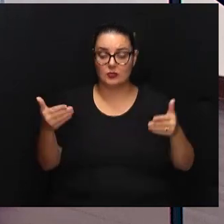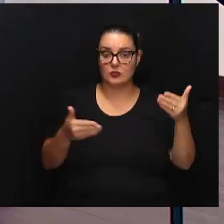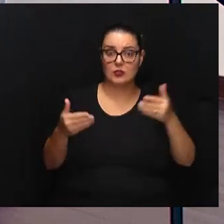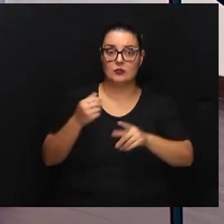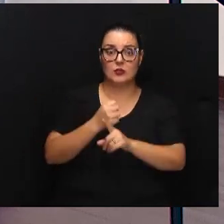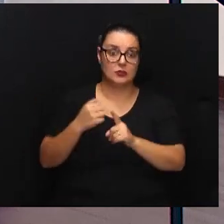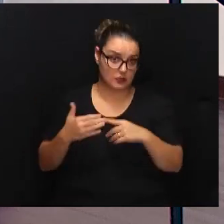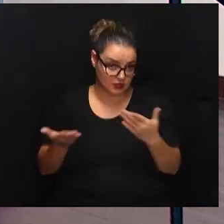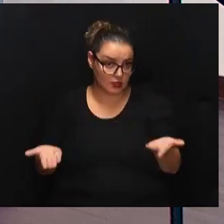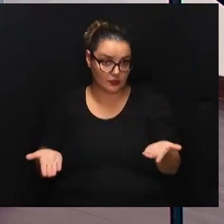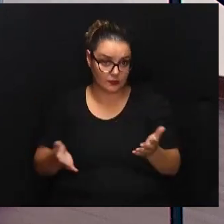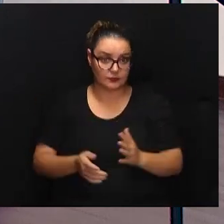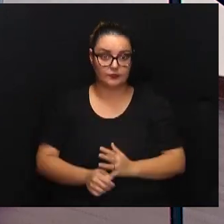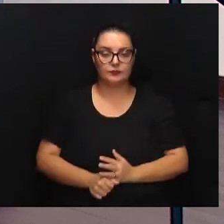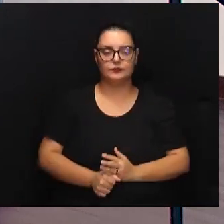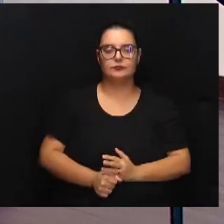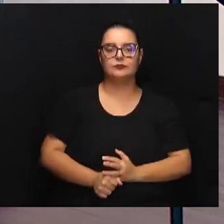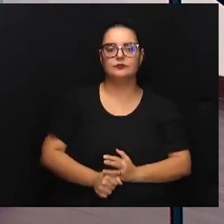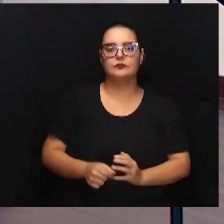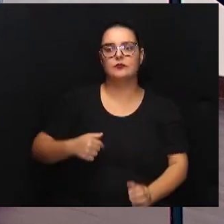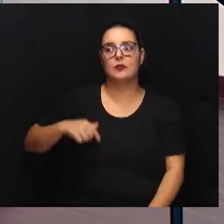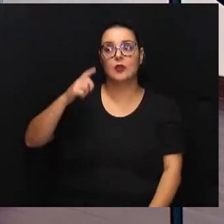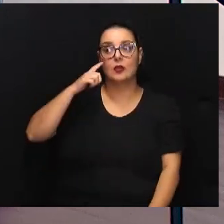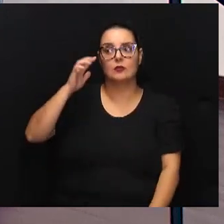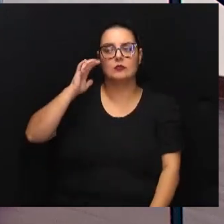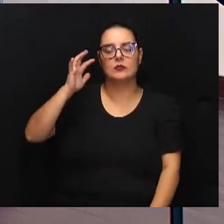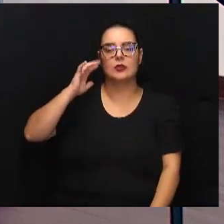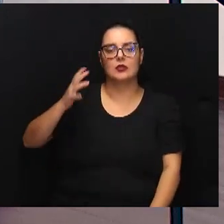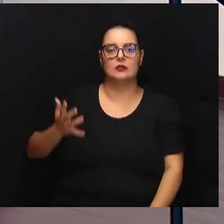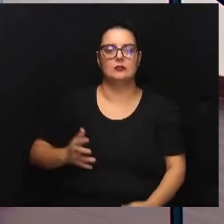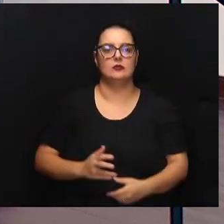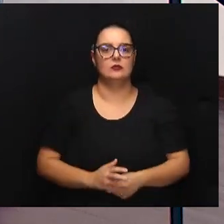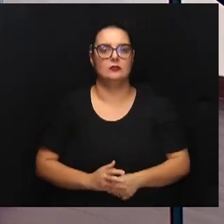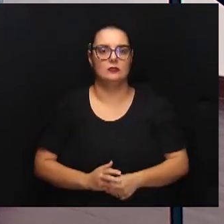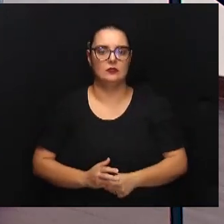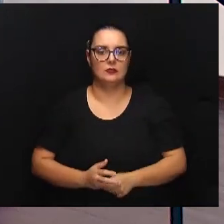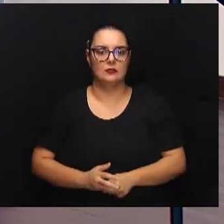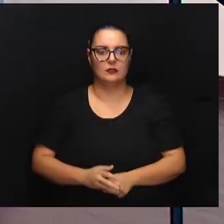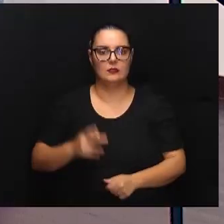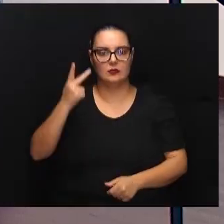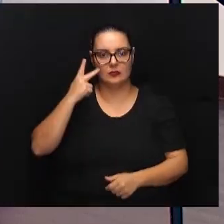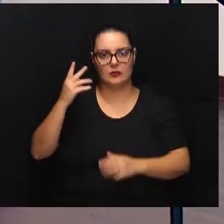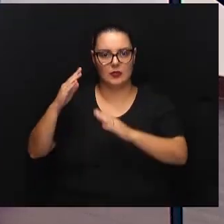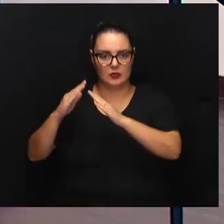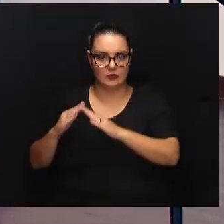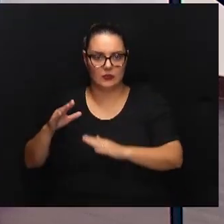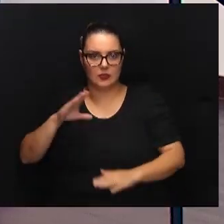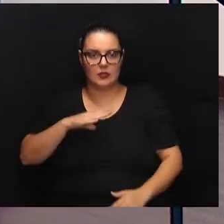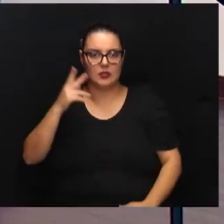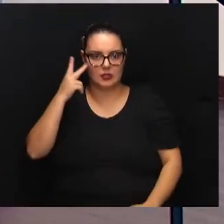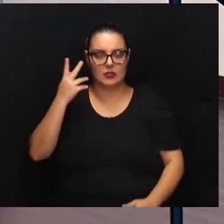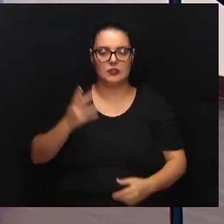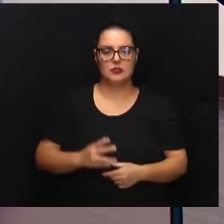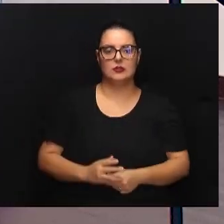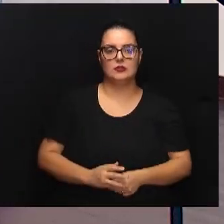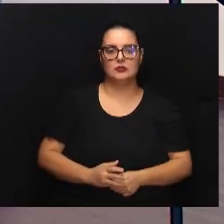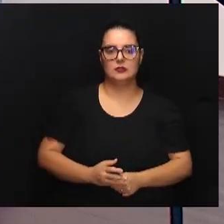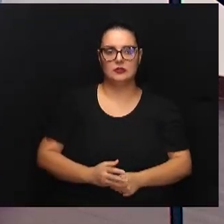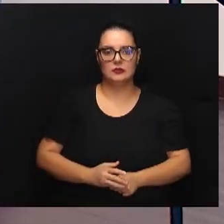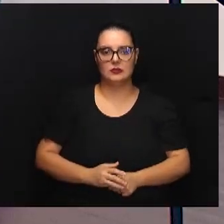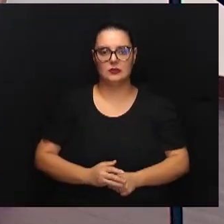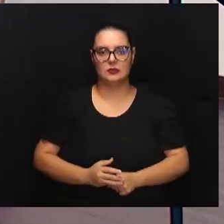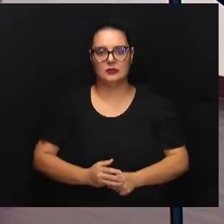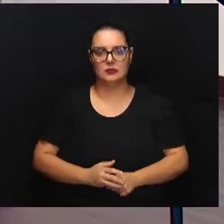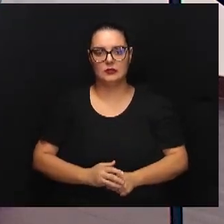quanto... Eu venho de São Paulo, né, moro na cidade de São Paulo, e São Paulo tem